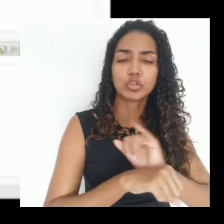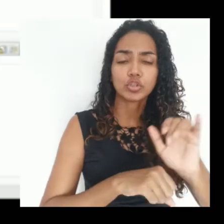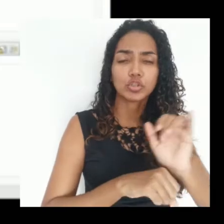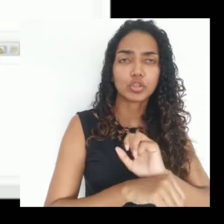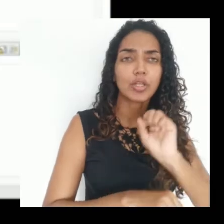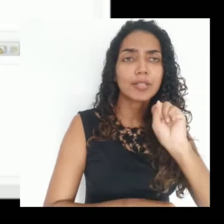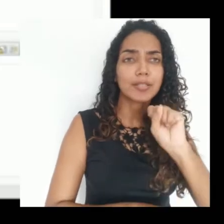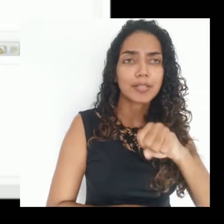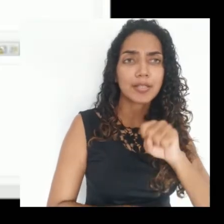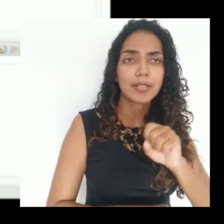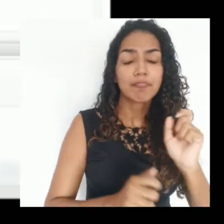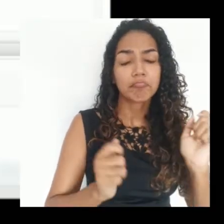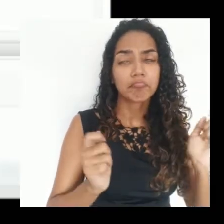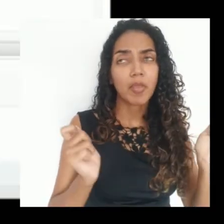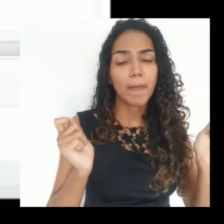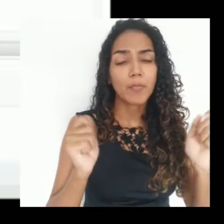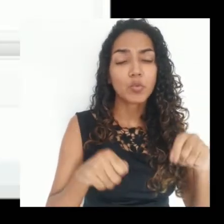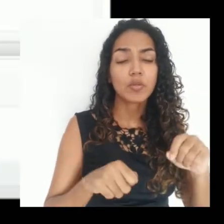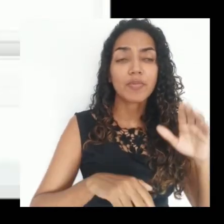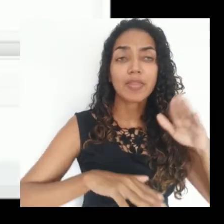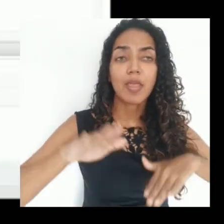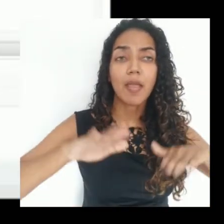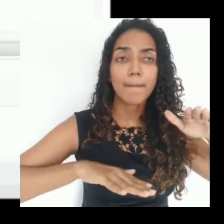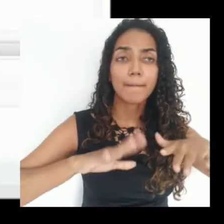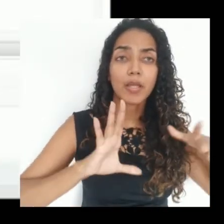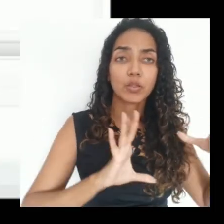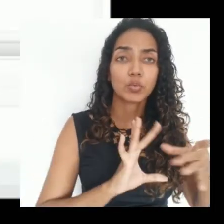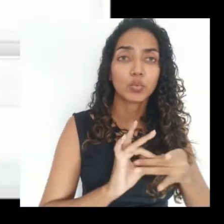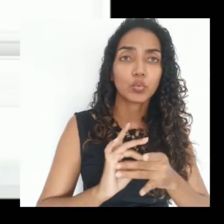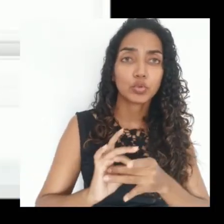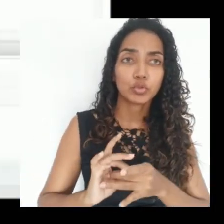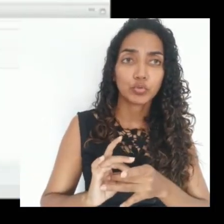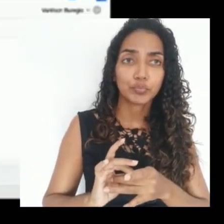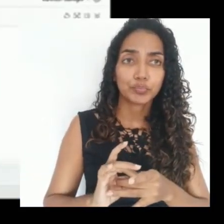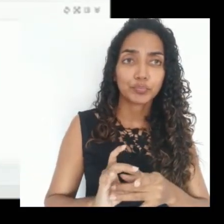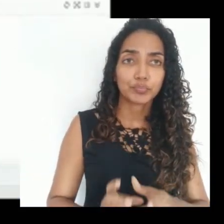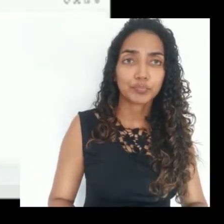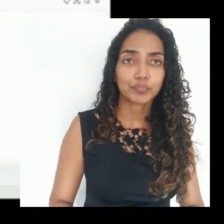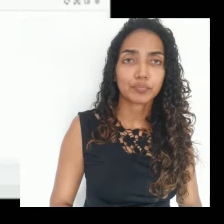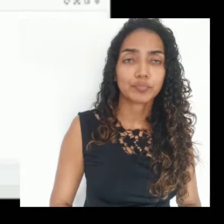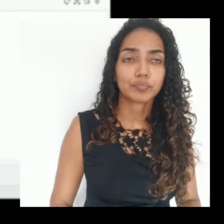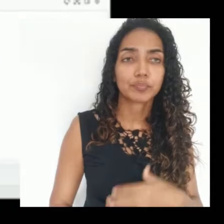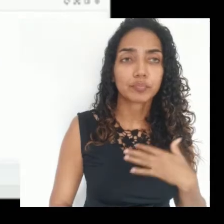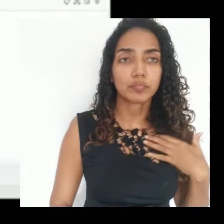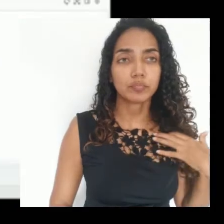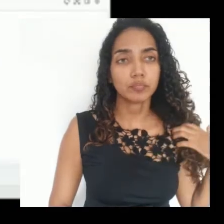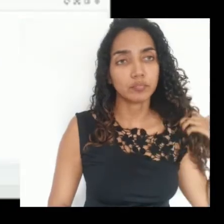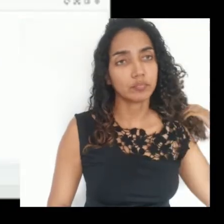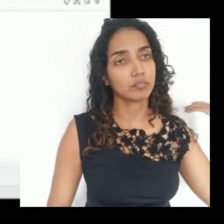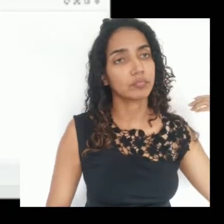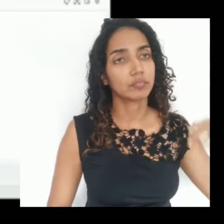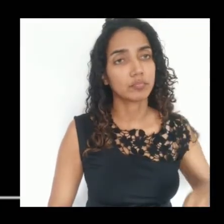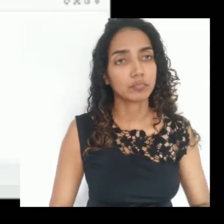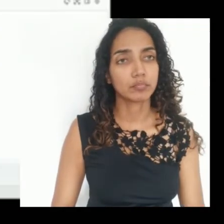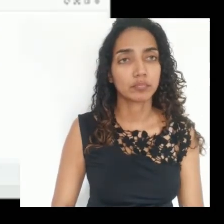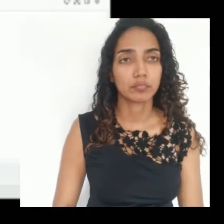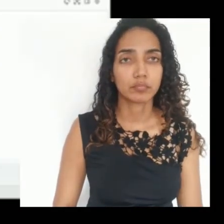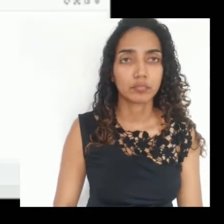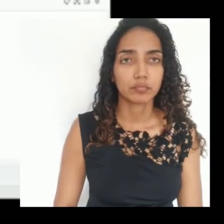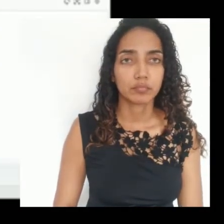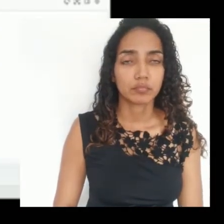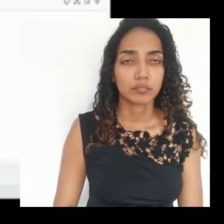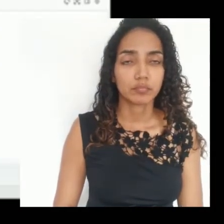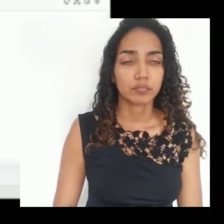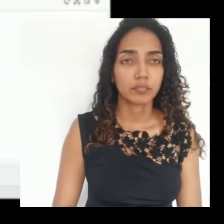a gente, ao invés de criar aqui um atributo que é uma coleção de outros, a gente pode fazer